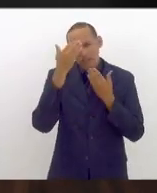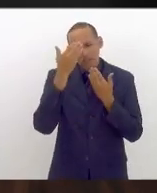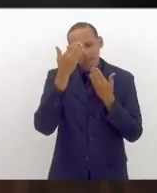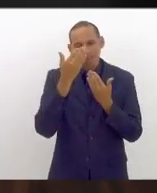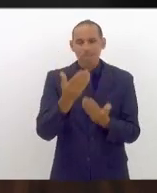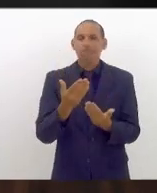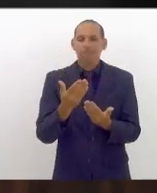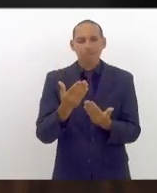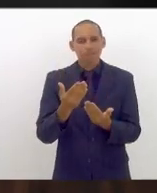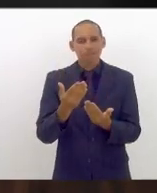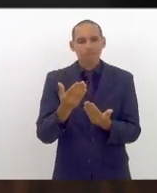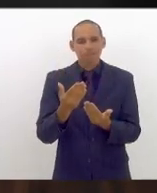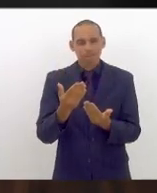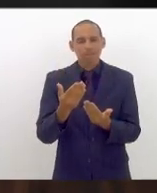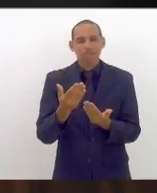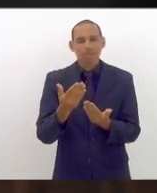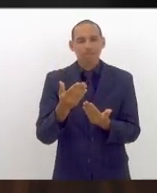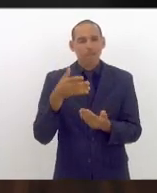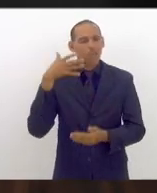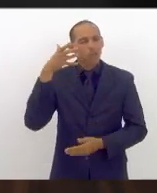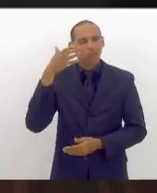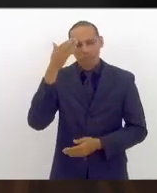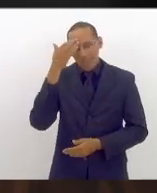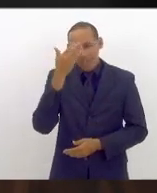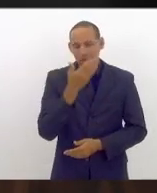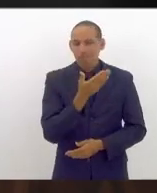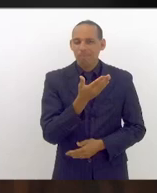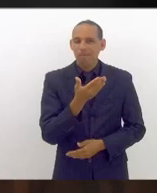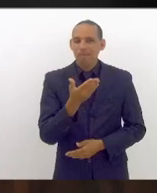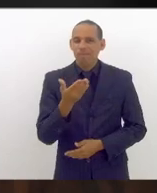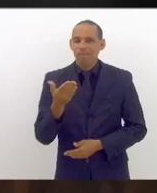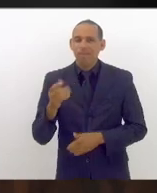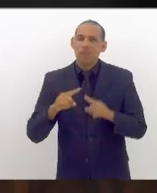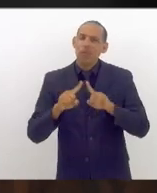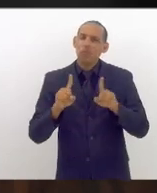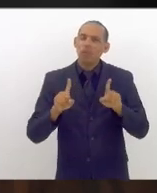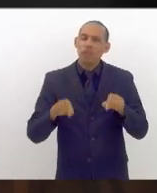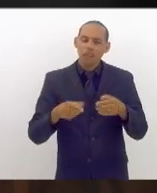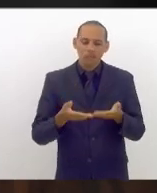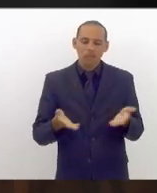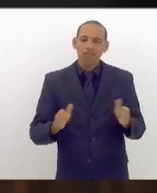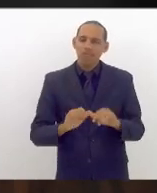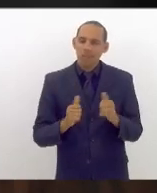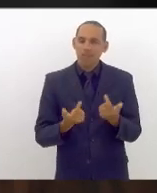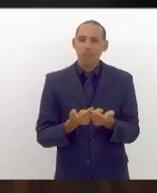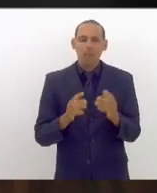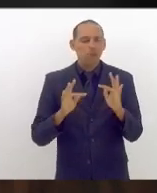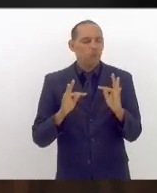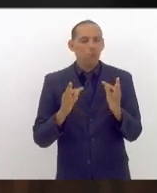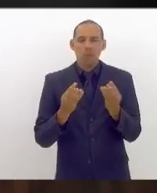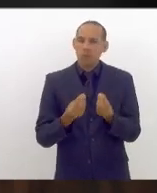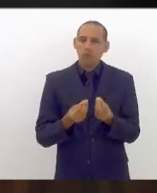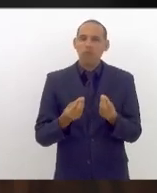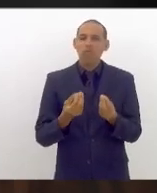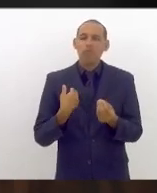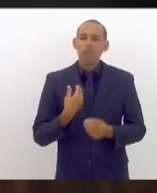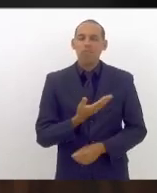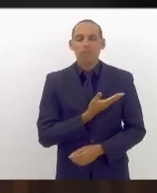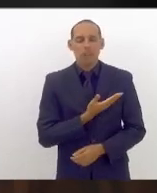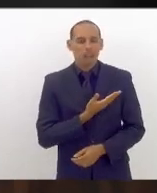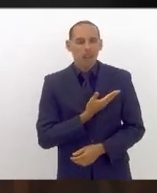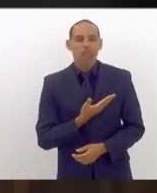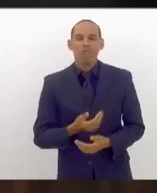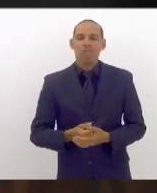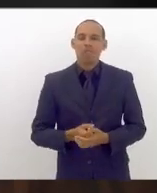esse esse breve discurso agradecendo a todos os funcionários dessa casa que eu criei amizade